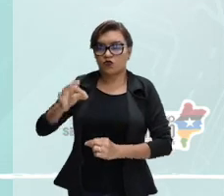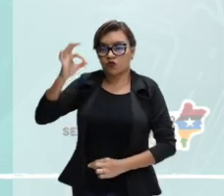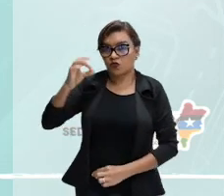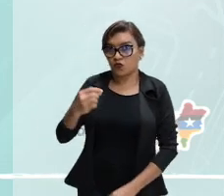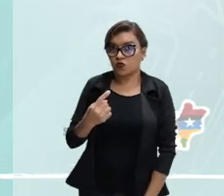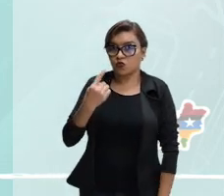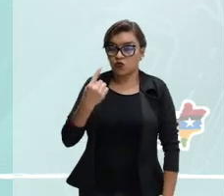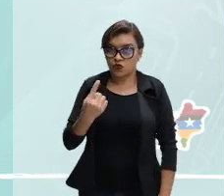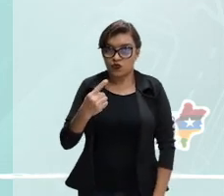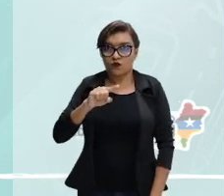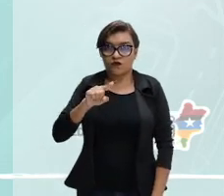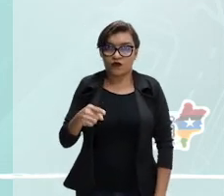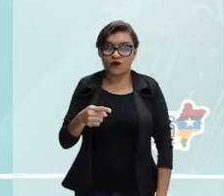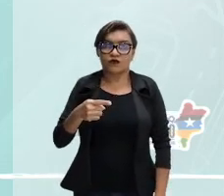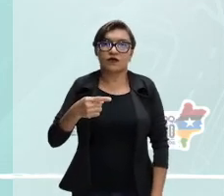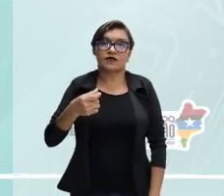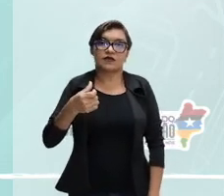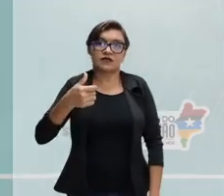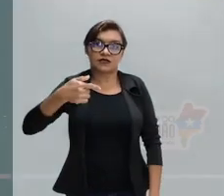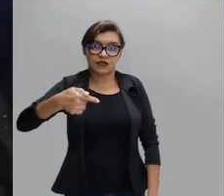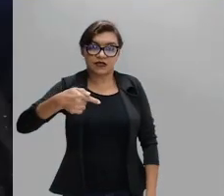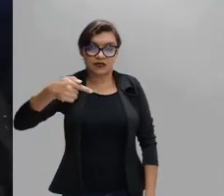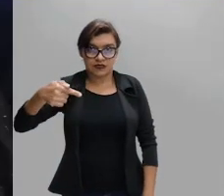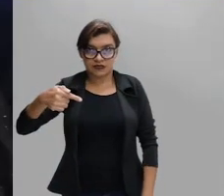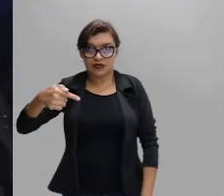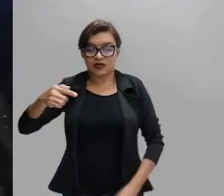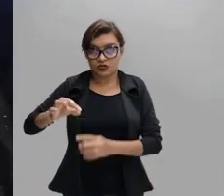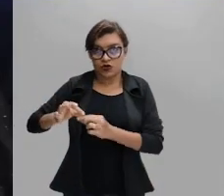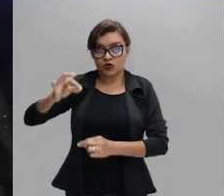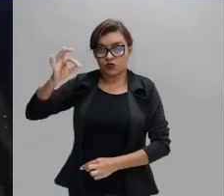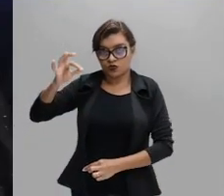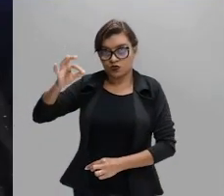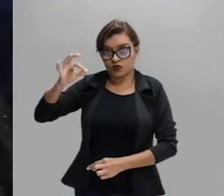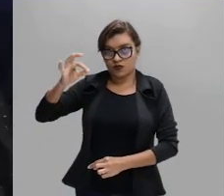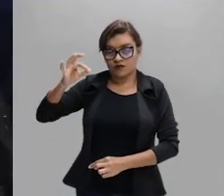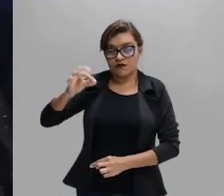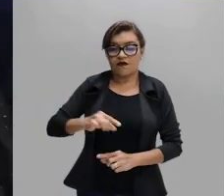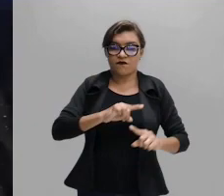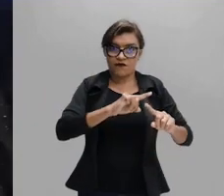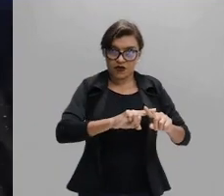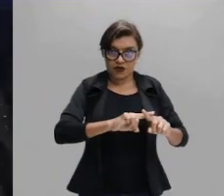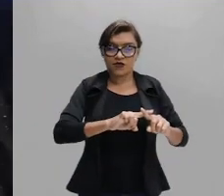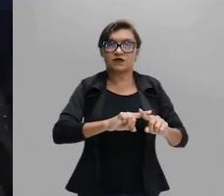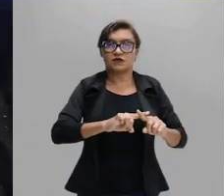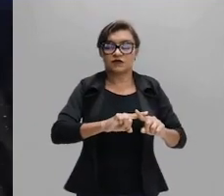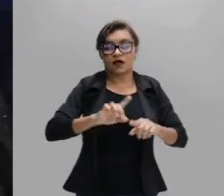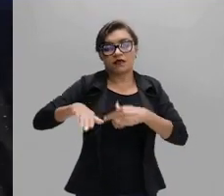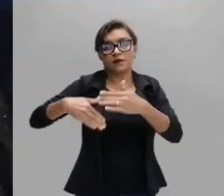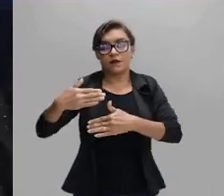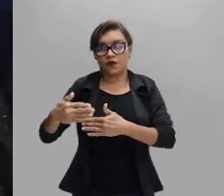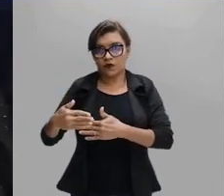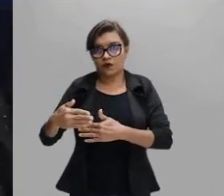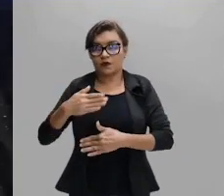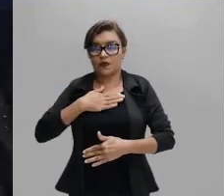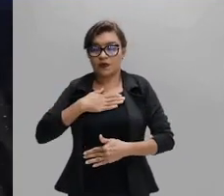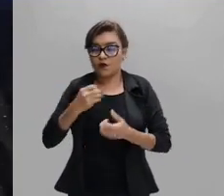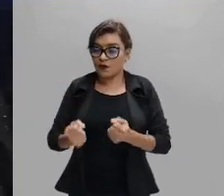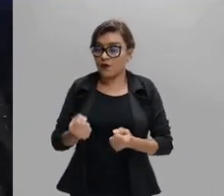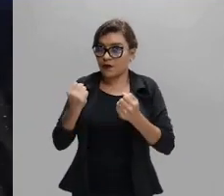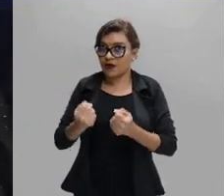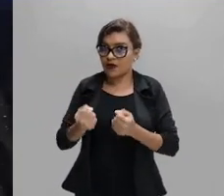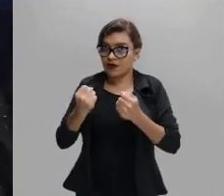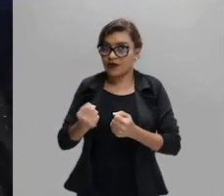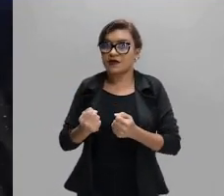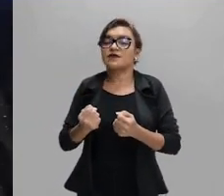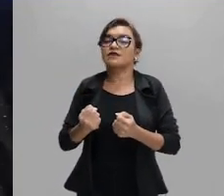tá, galera? Não é vezes 2. 1,77 vezes 1,77 e vou dividir o meu peso por